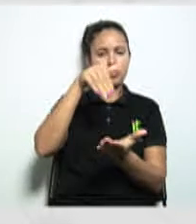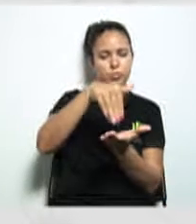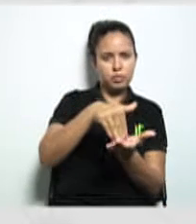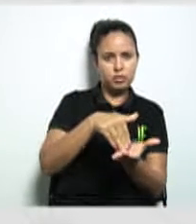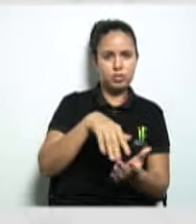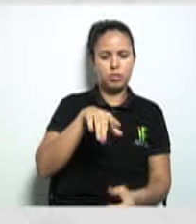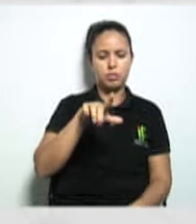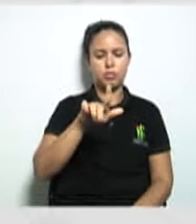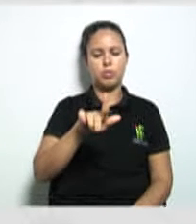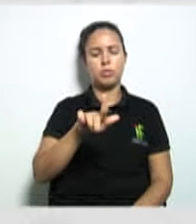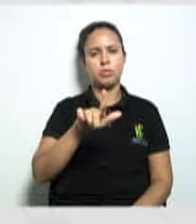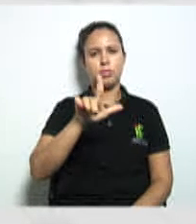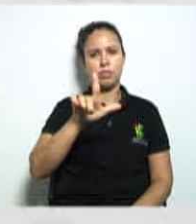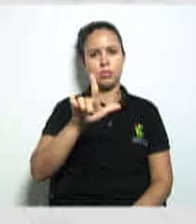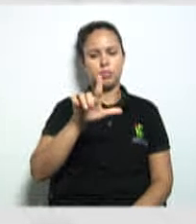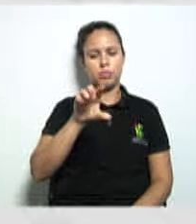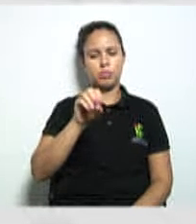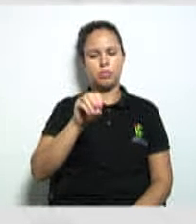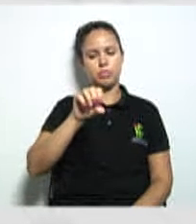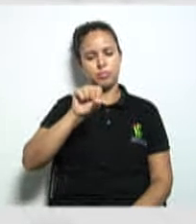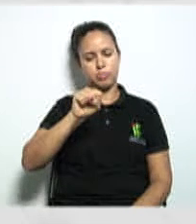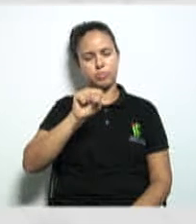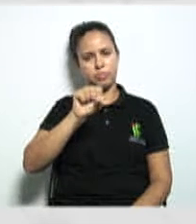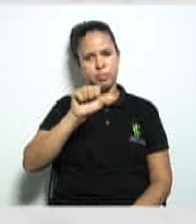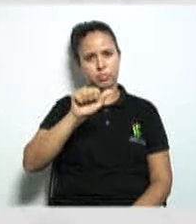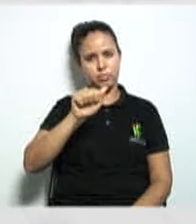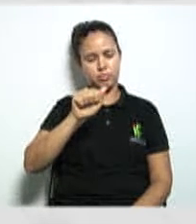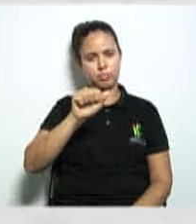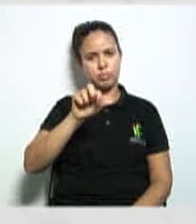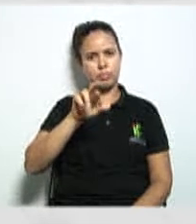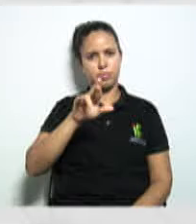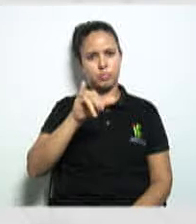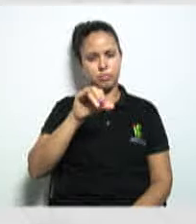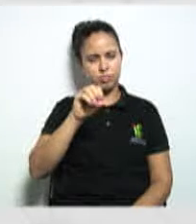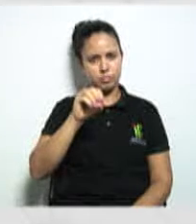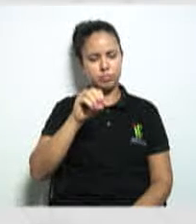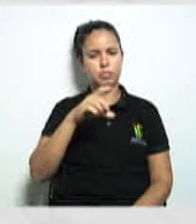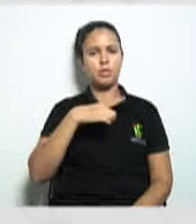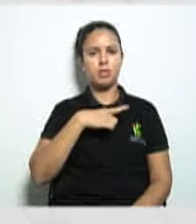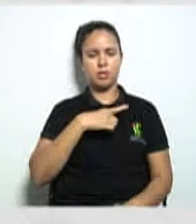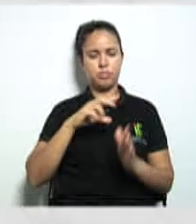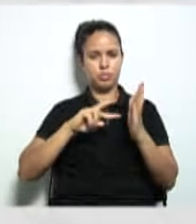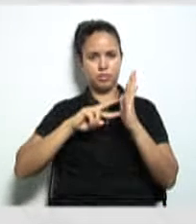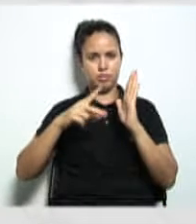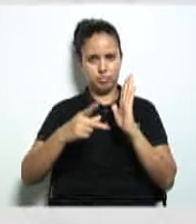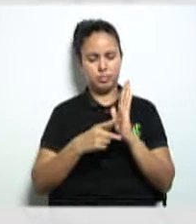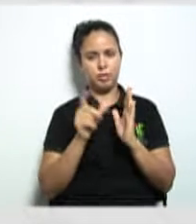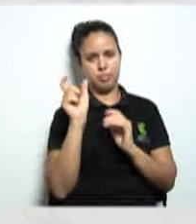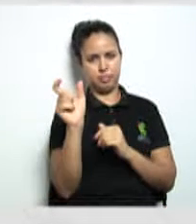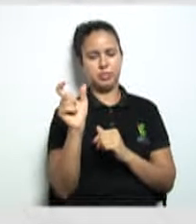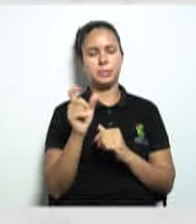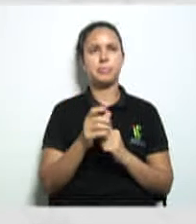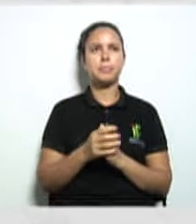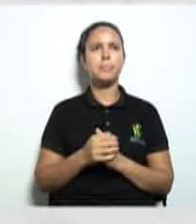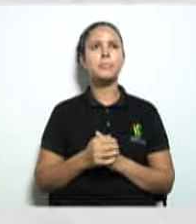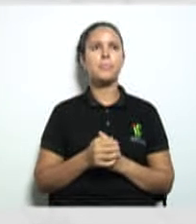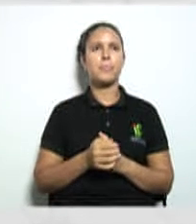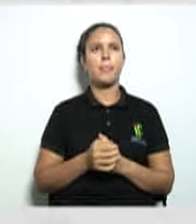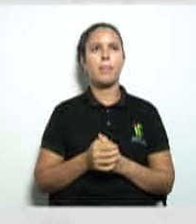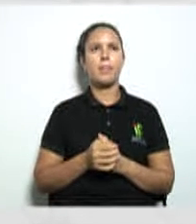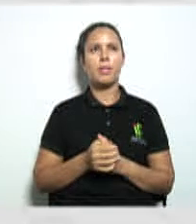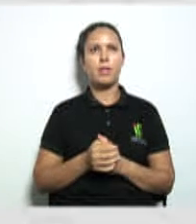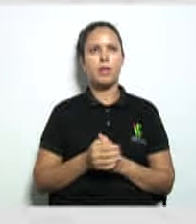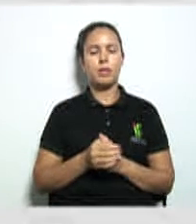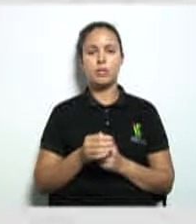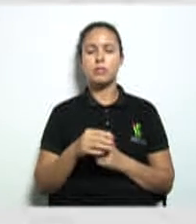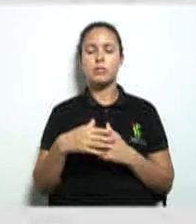o significado, não é isso? Sobre isso daqui. Continuando. Então, por exemplo, quando